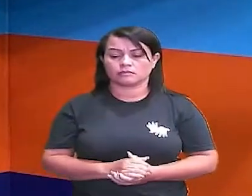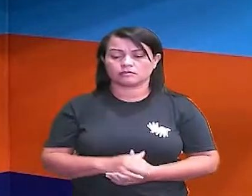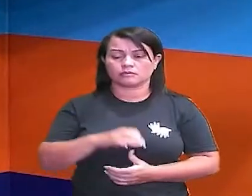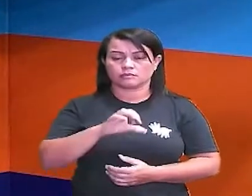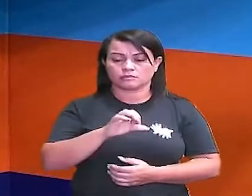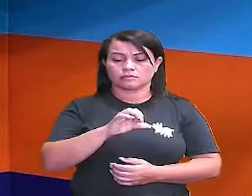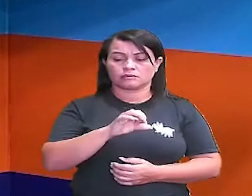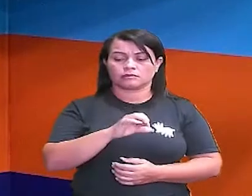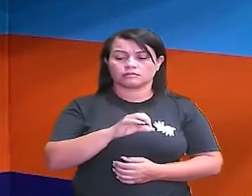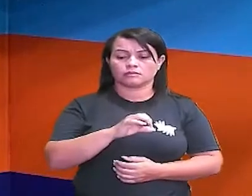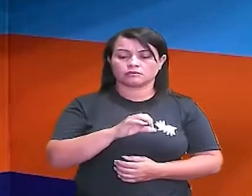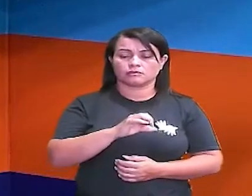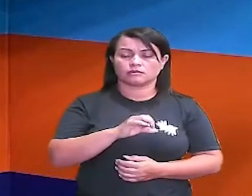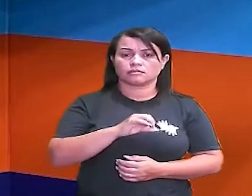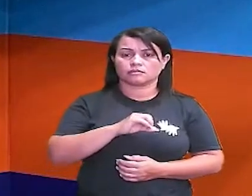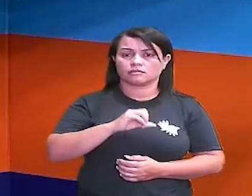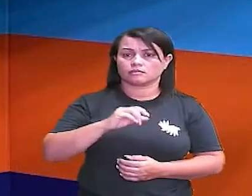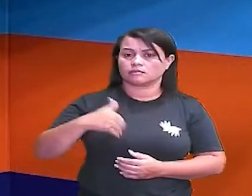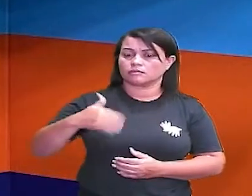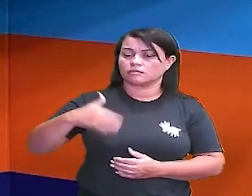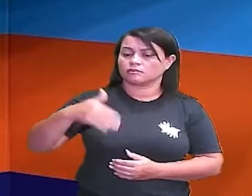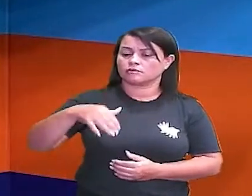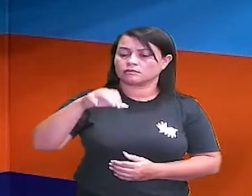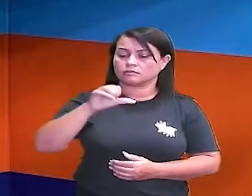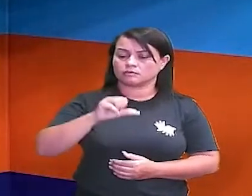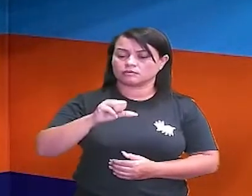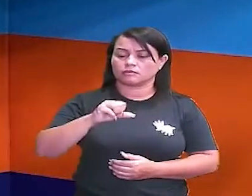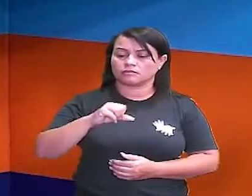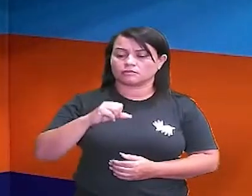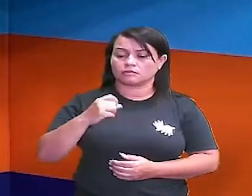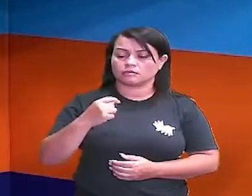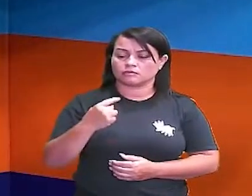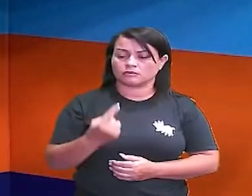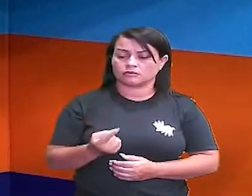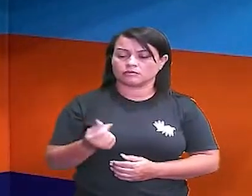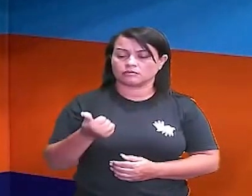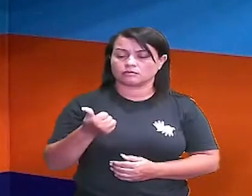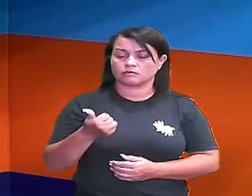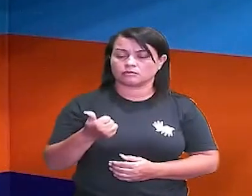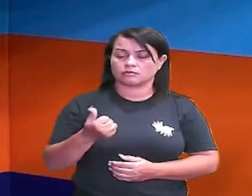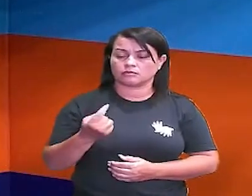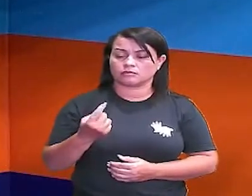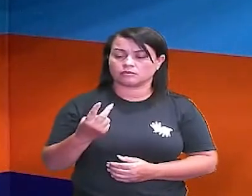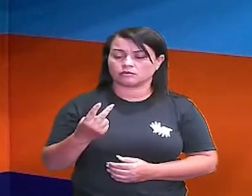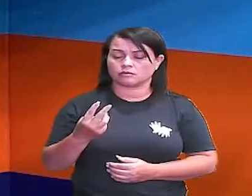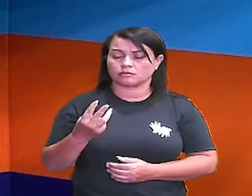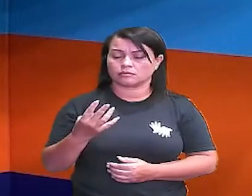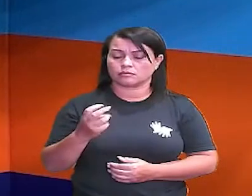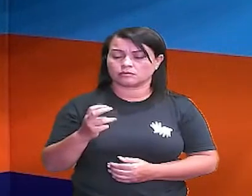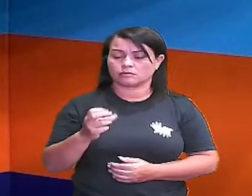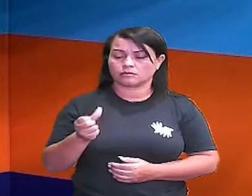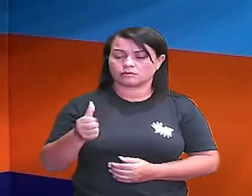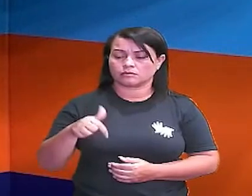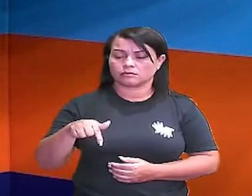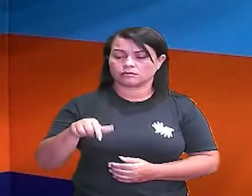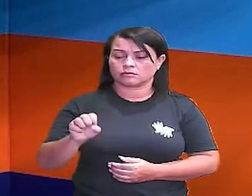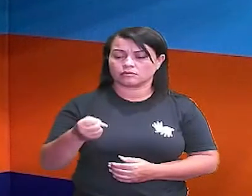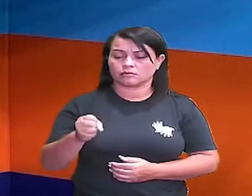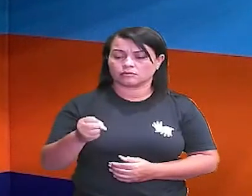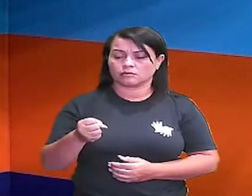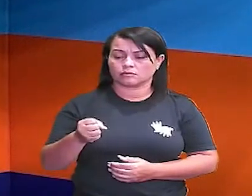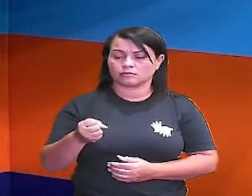do 9 e vou andar 9 casas. 9, ó. 1, 2, 3, 4, 5, 6,